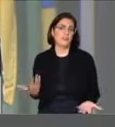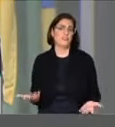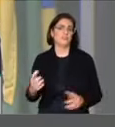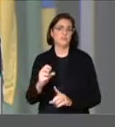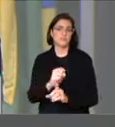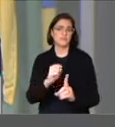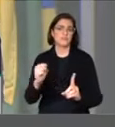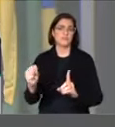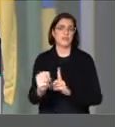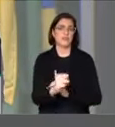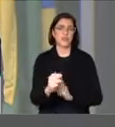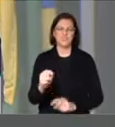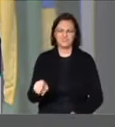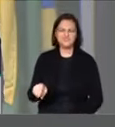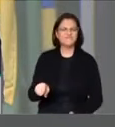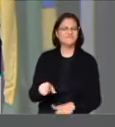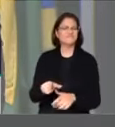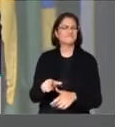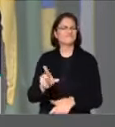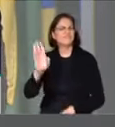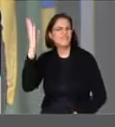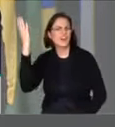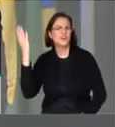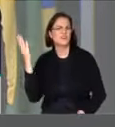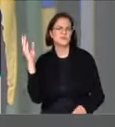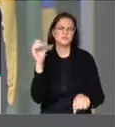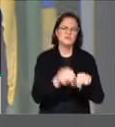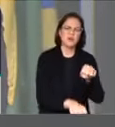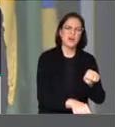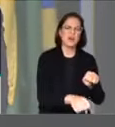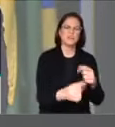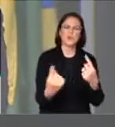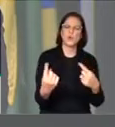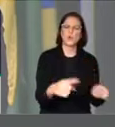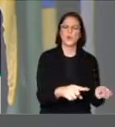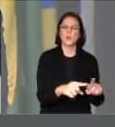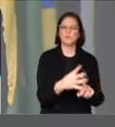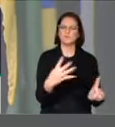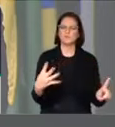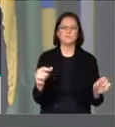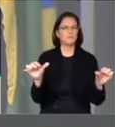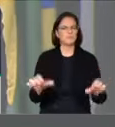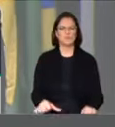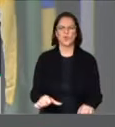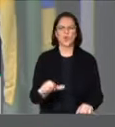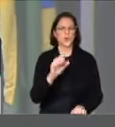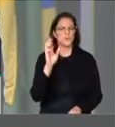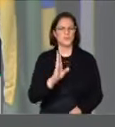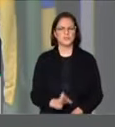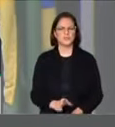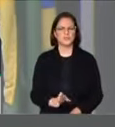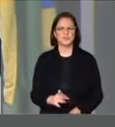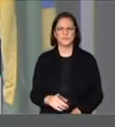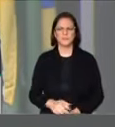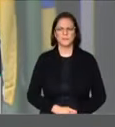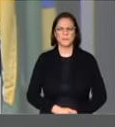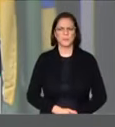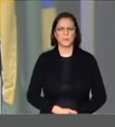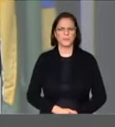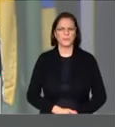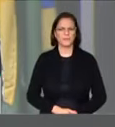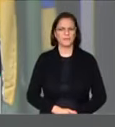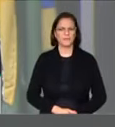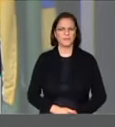de uma sociedade que é hipócrita, que mais mata LGBTIs no mundo. Nós somos filhos, nós